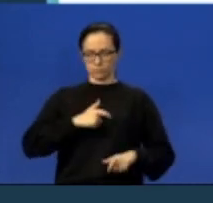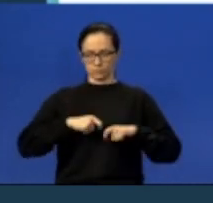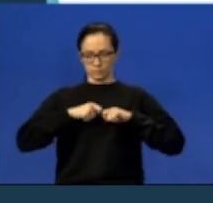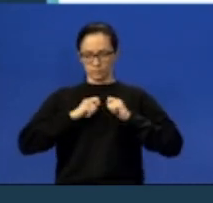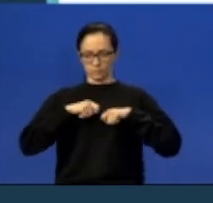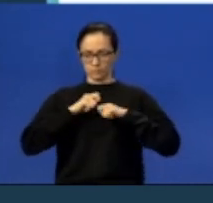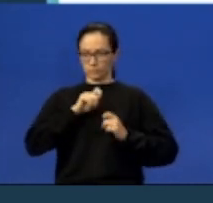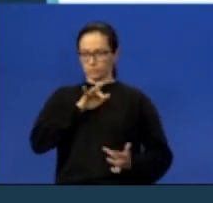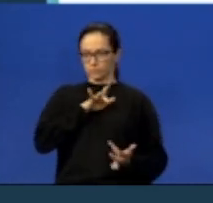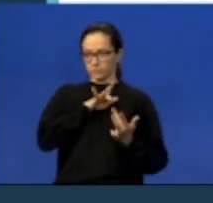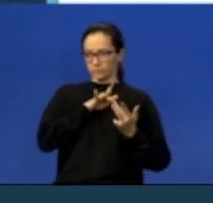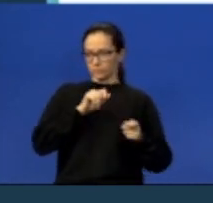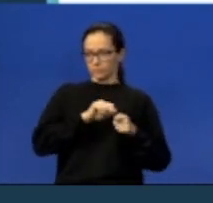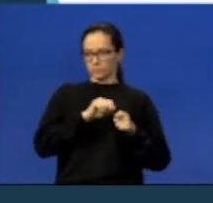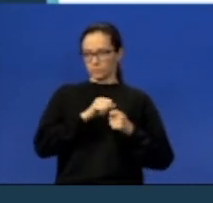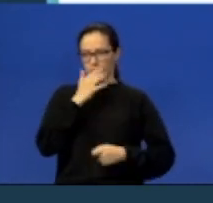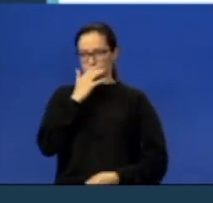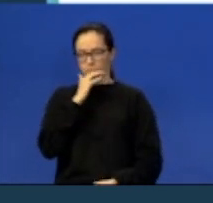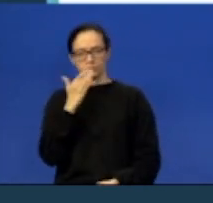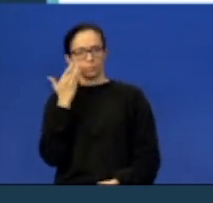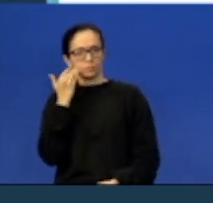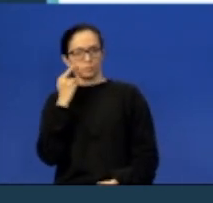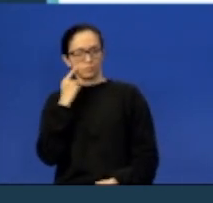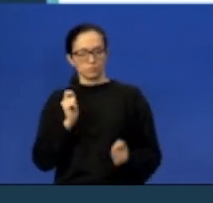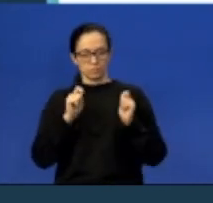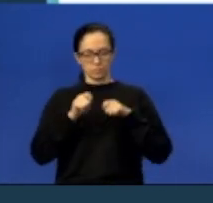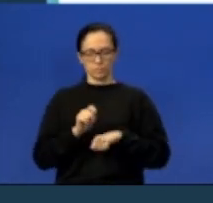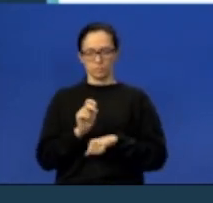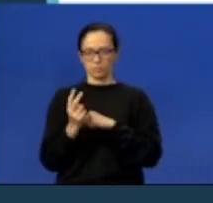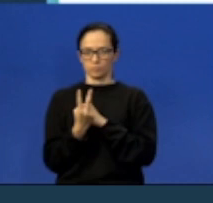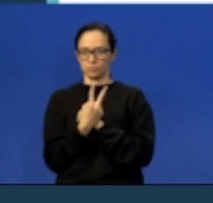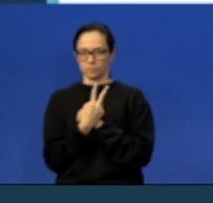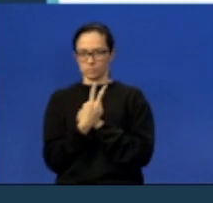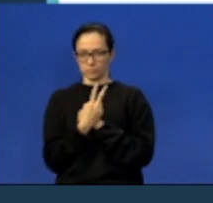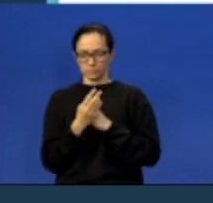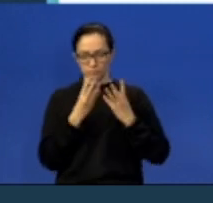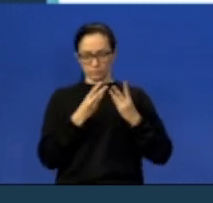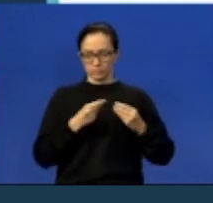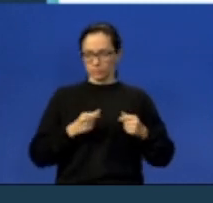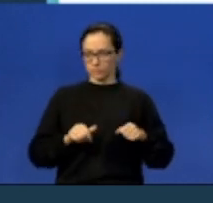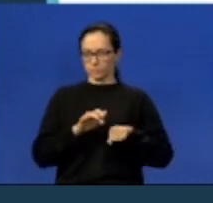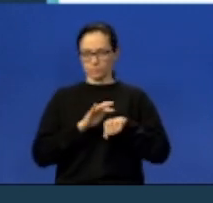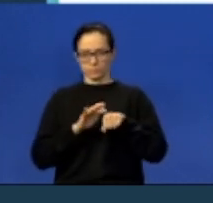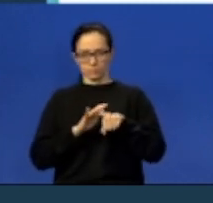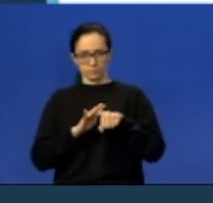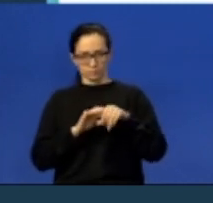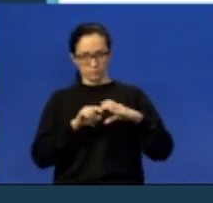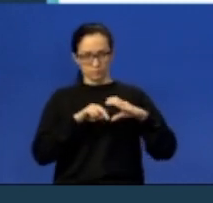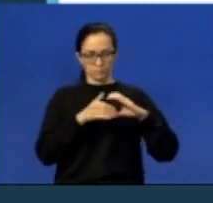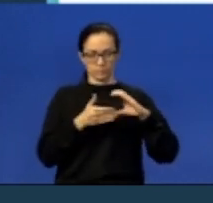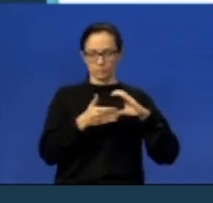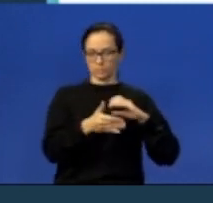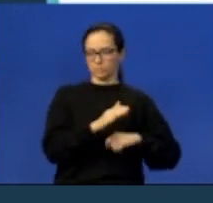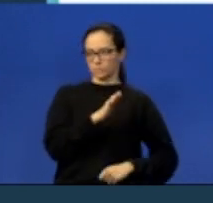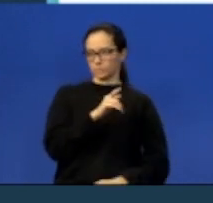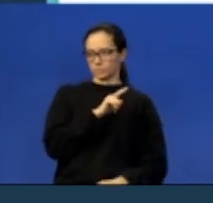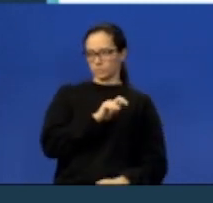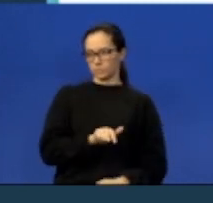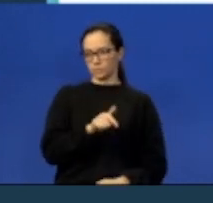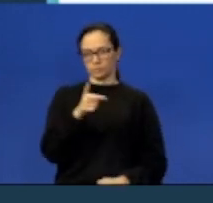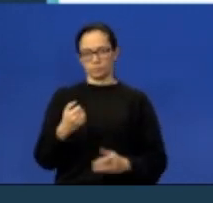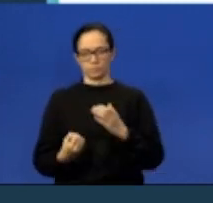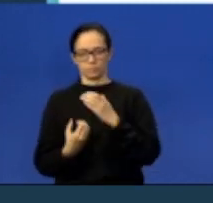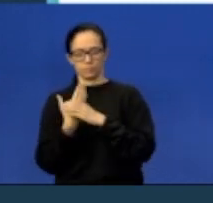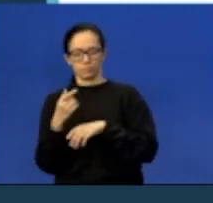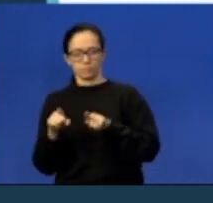a principal função deles seria a manutenção do osso. Então seriam as células maduras do tecido ósseo. E os osteoclastos eles estão